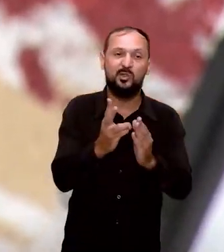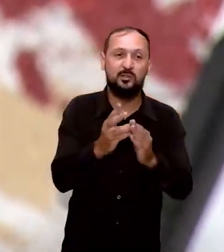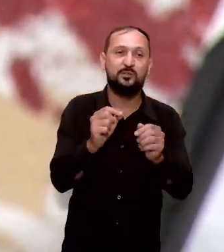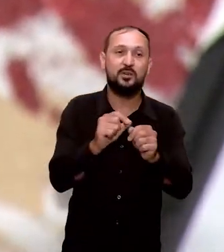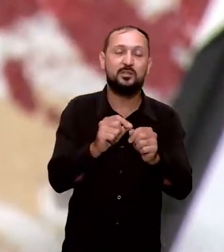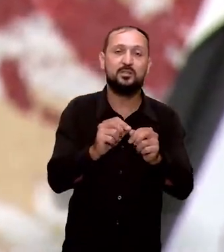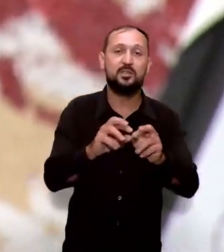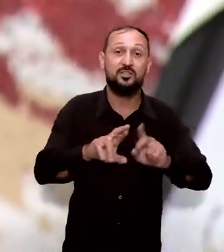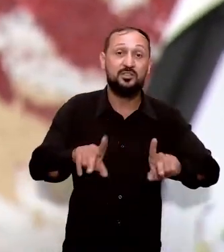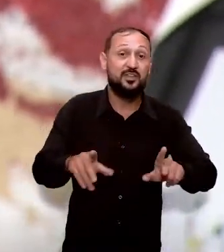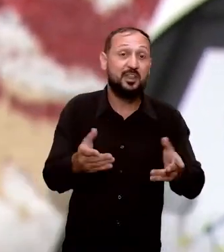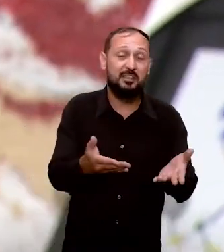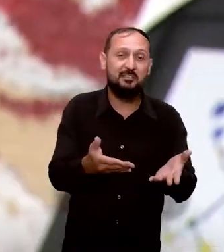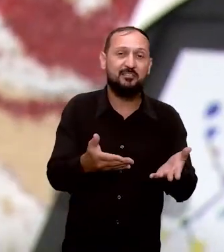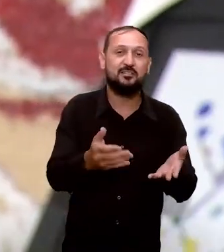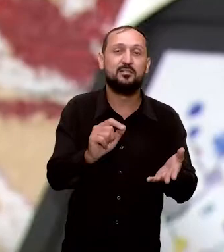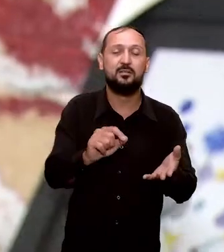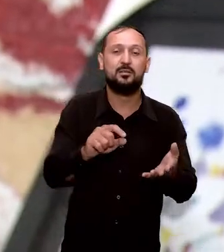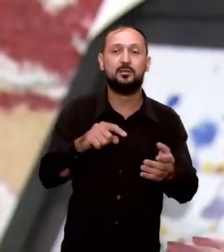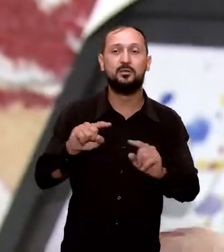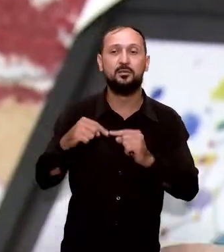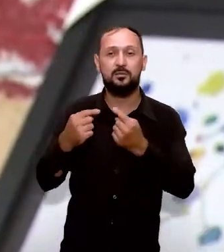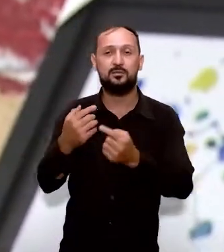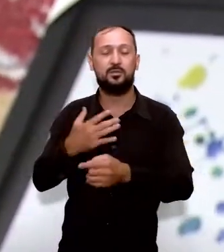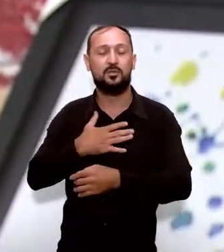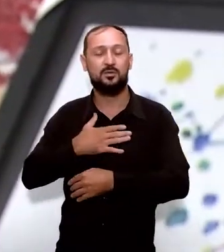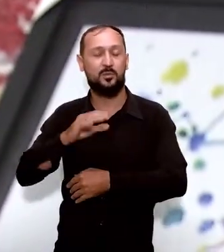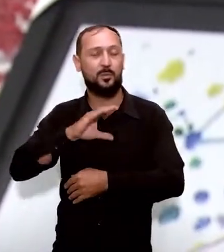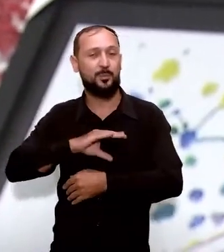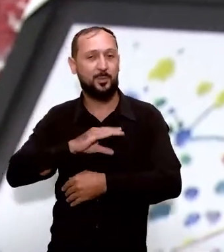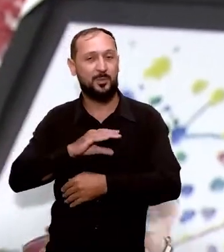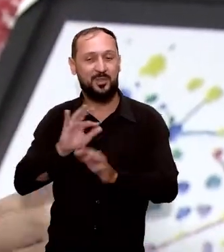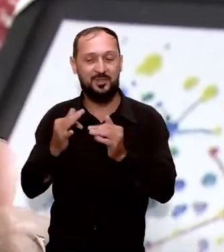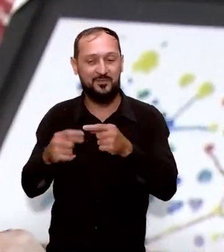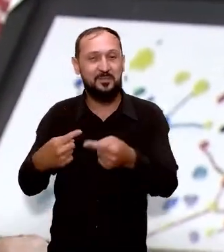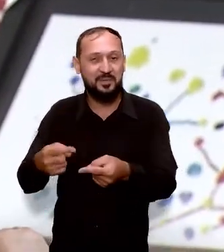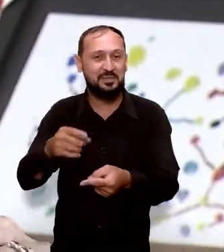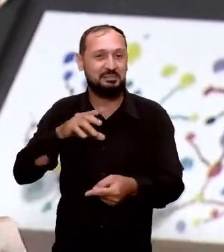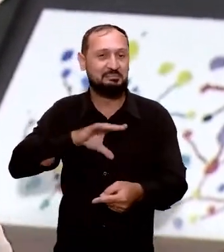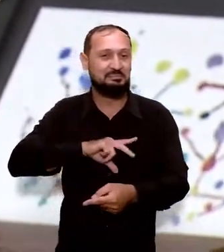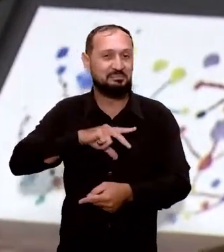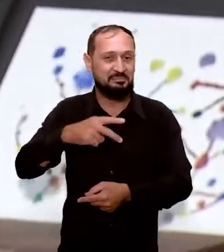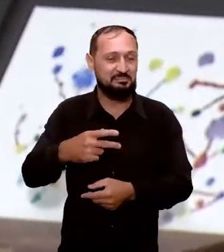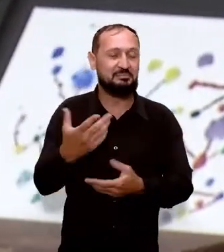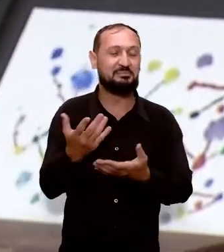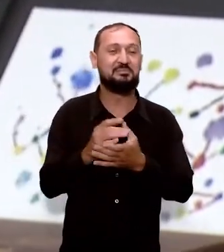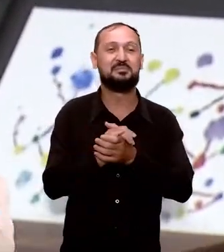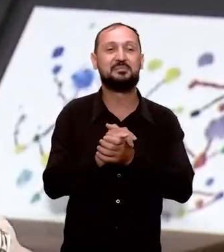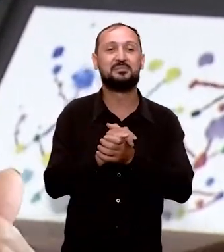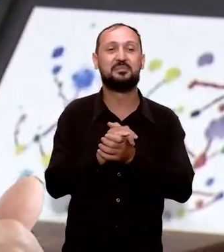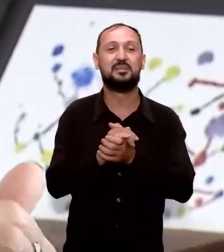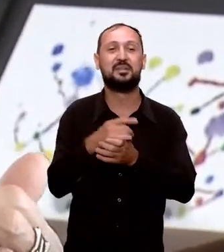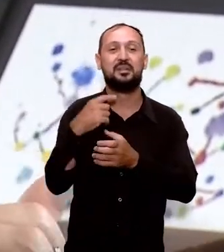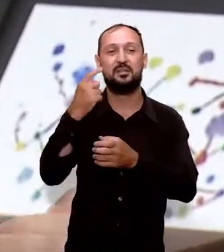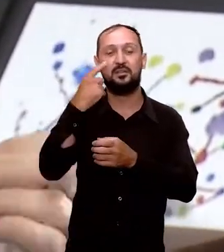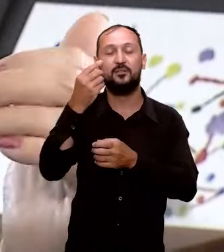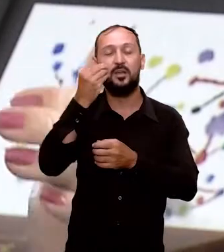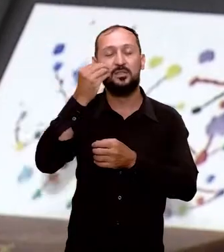que esculpia de maneira contemporânea e de uma descendente de portugueses, que sou eu,